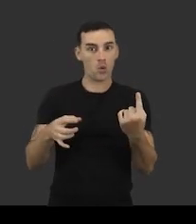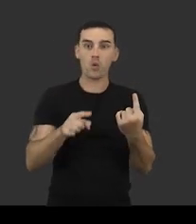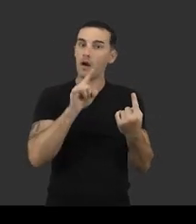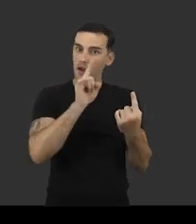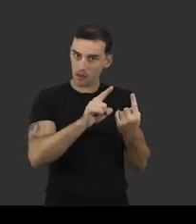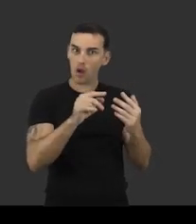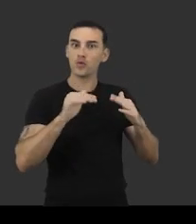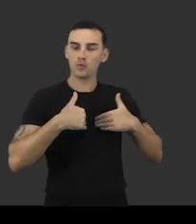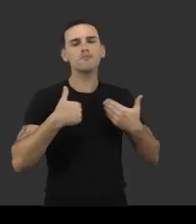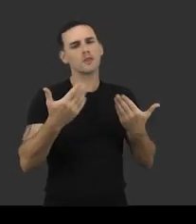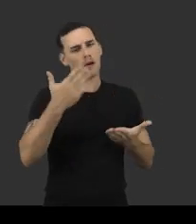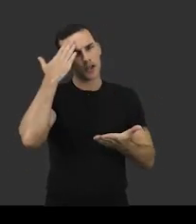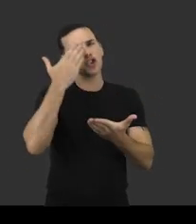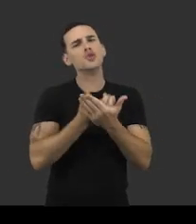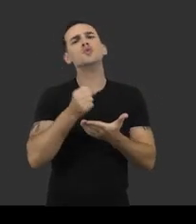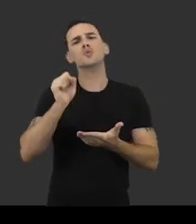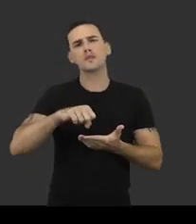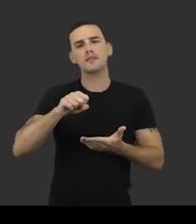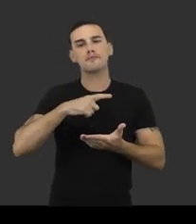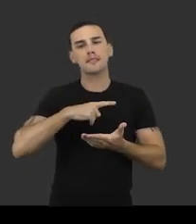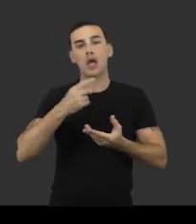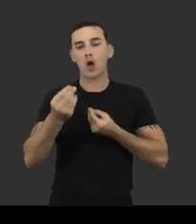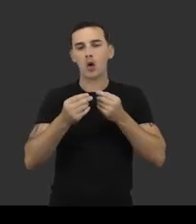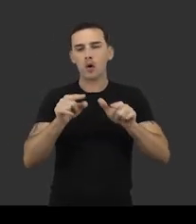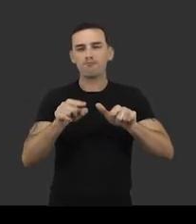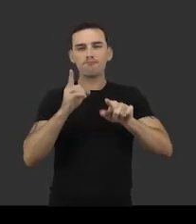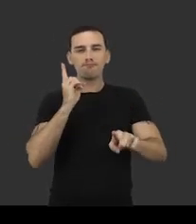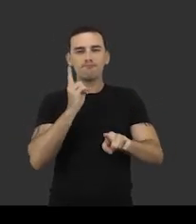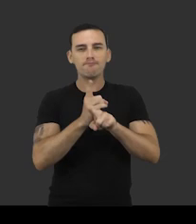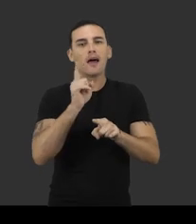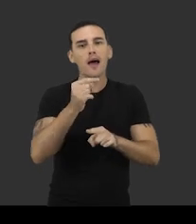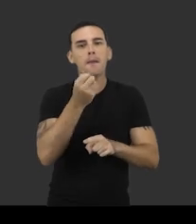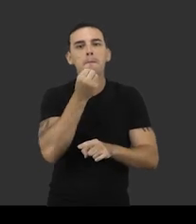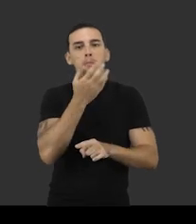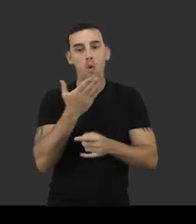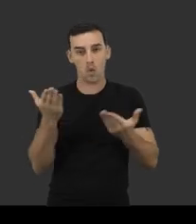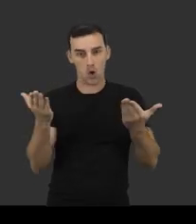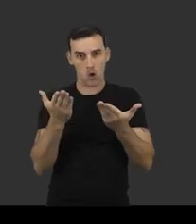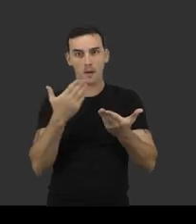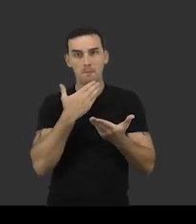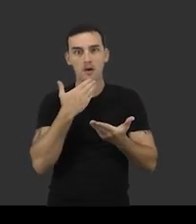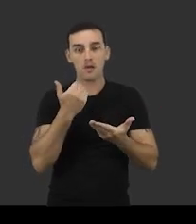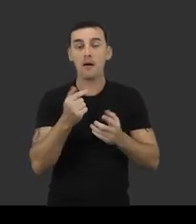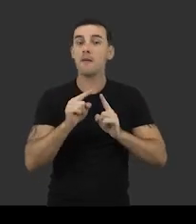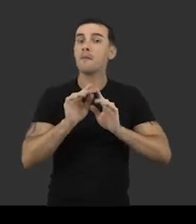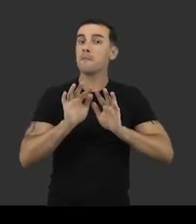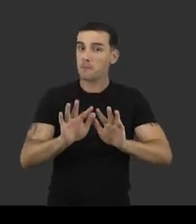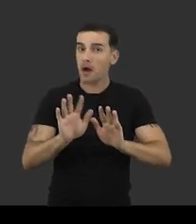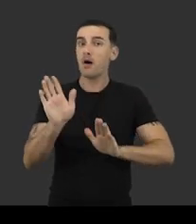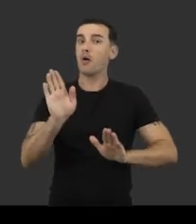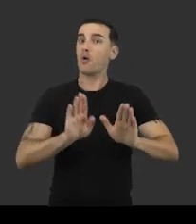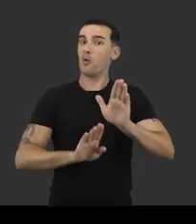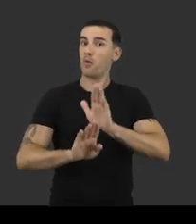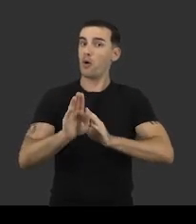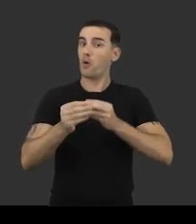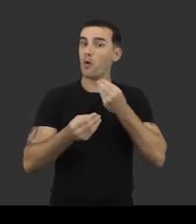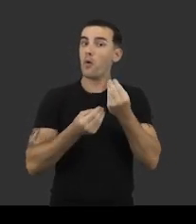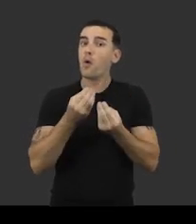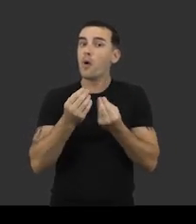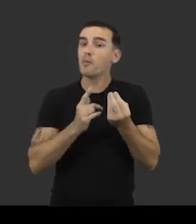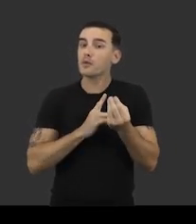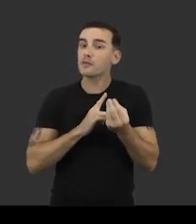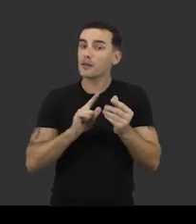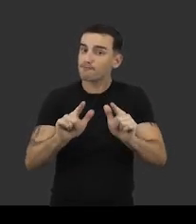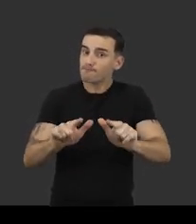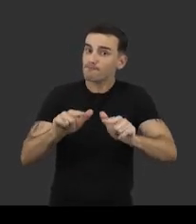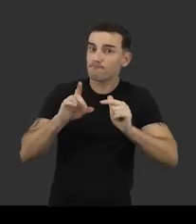sim no refinamento do diagnóstico, mas acredito que a gente precisa ter cuidado para fazer um diagnóstico